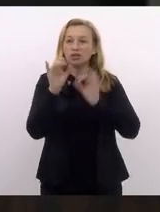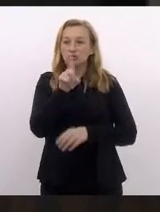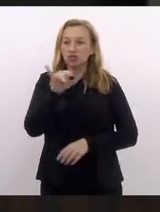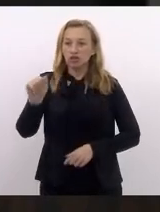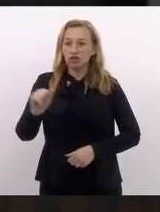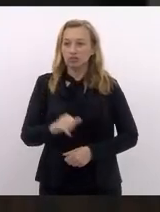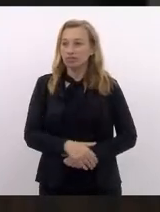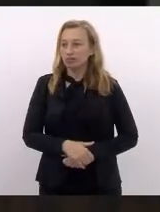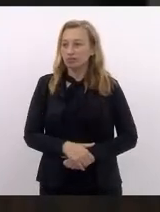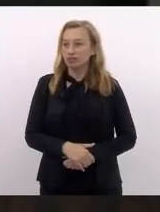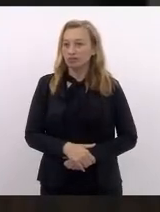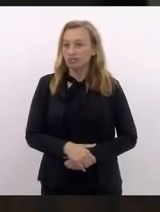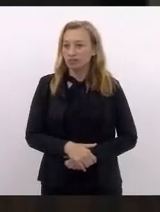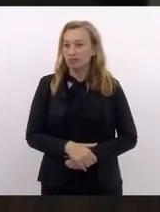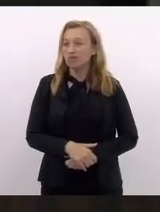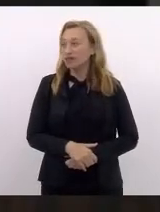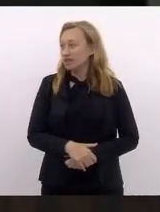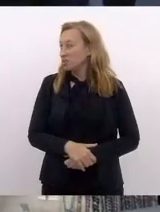dia